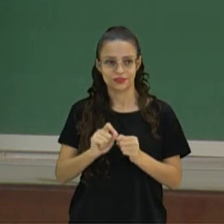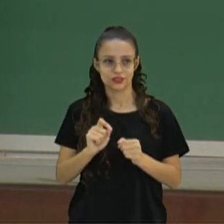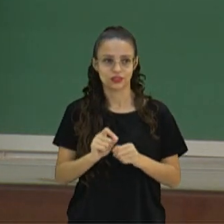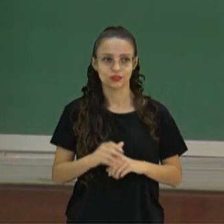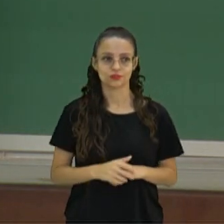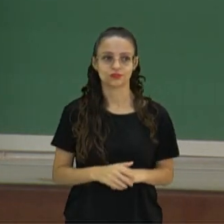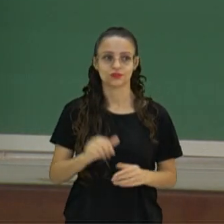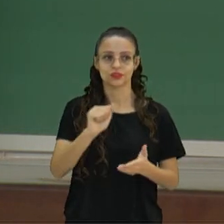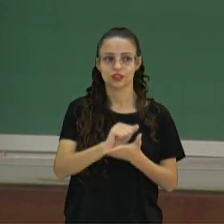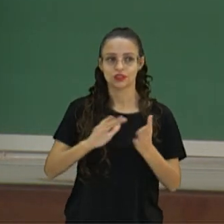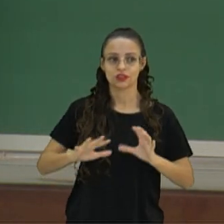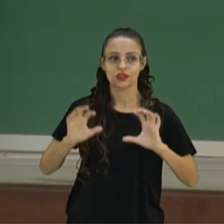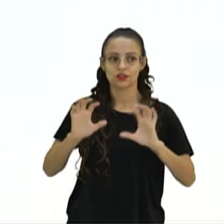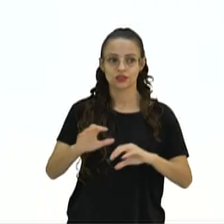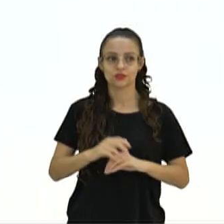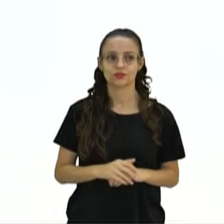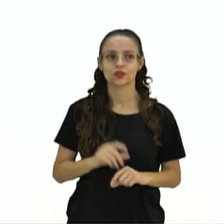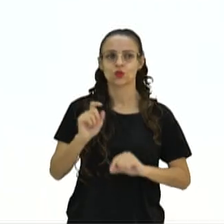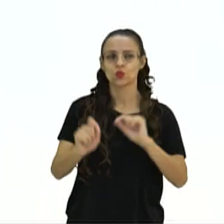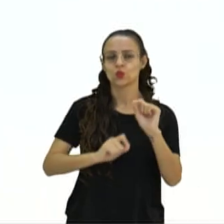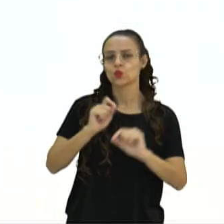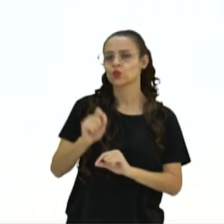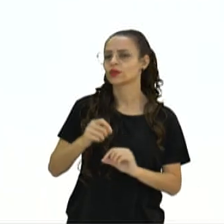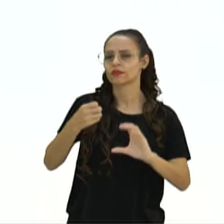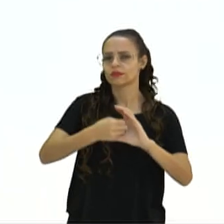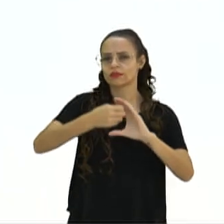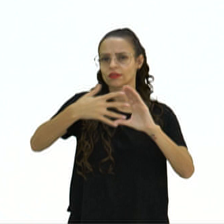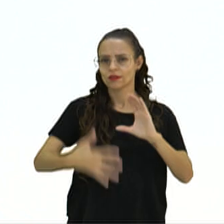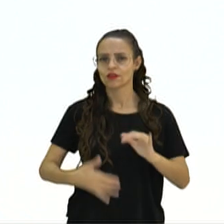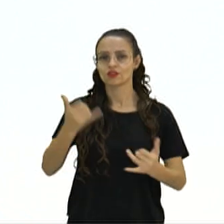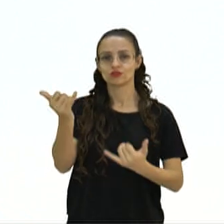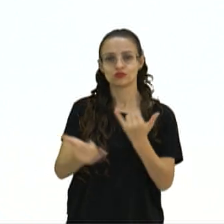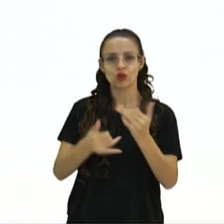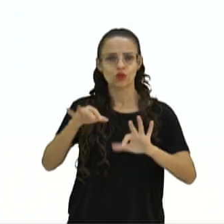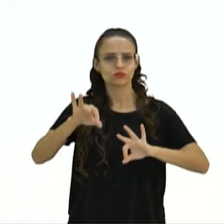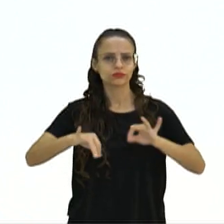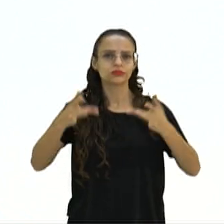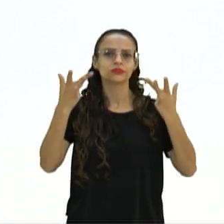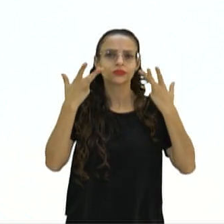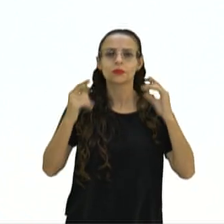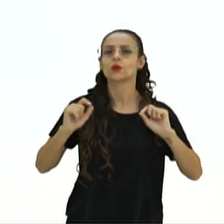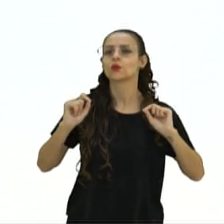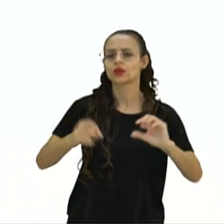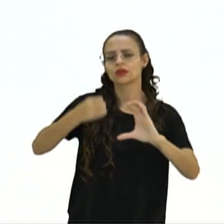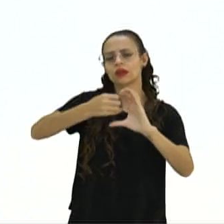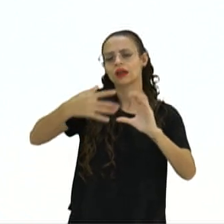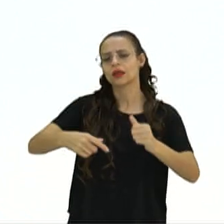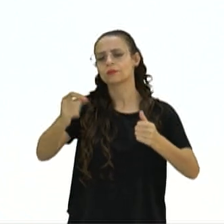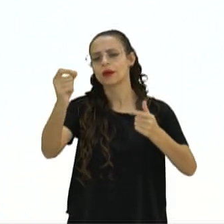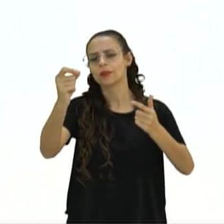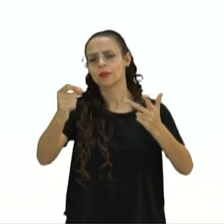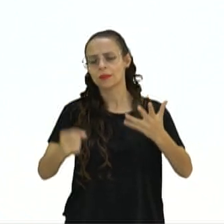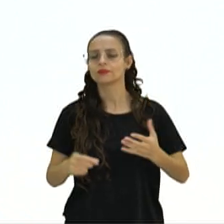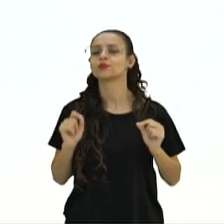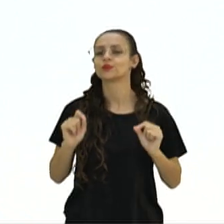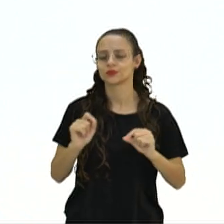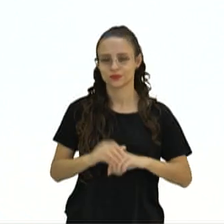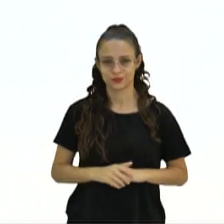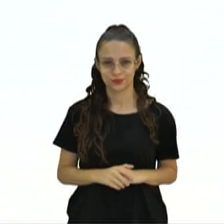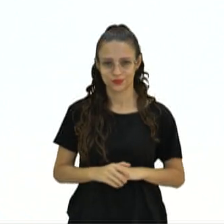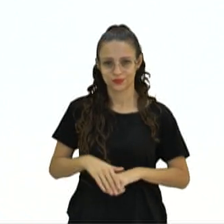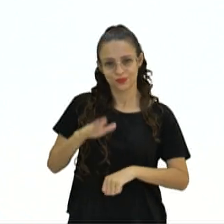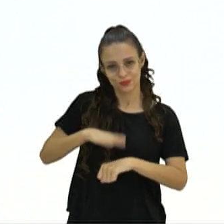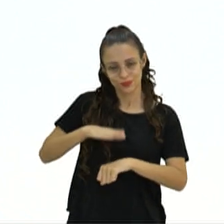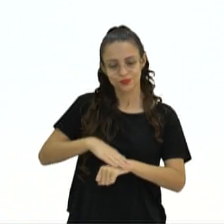né? O exercício fala o seguinte: quais são as características dos jogos dramáticos? Então como que os jogos dramáticos se caracterizam? Realize